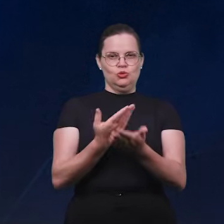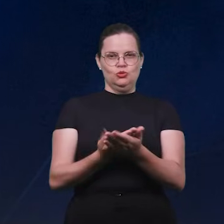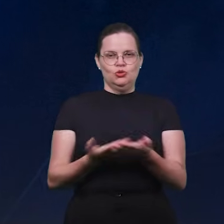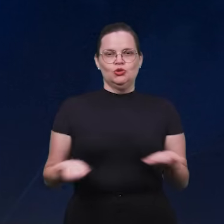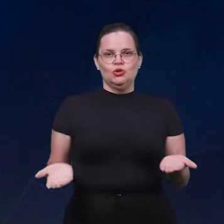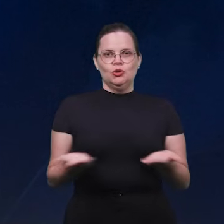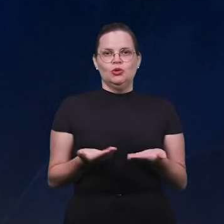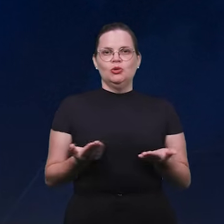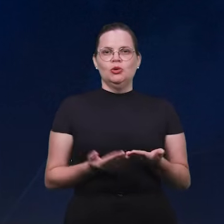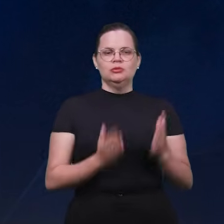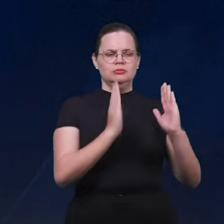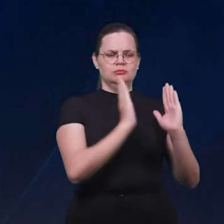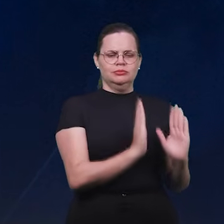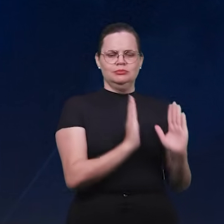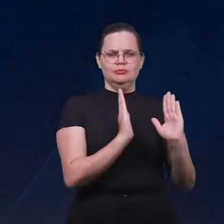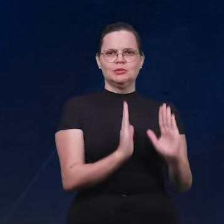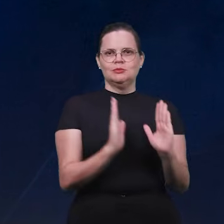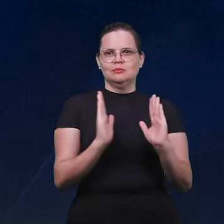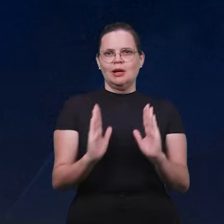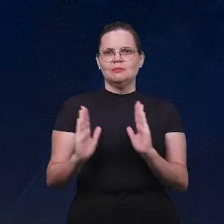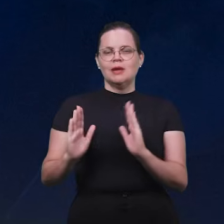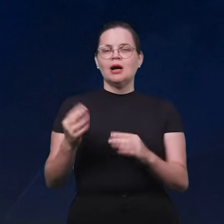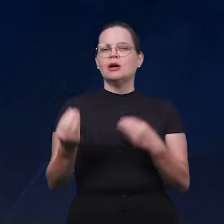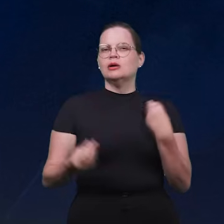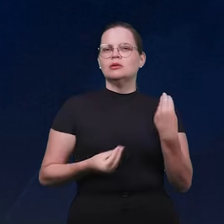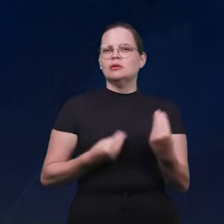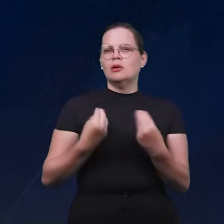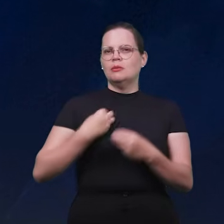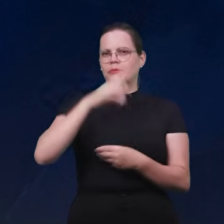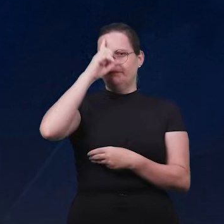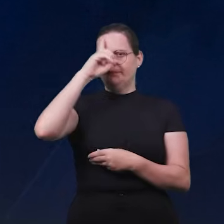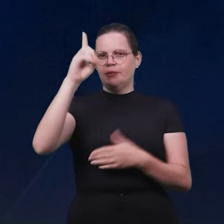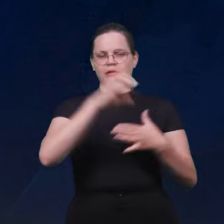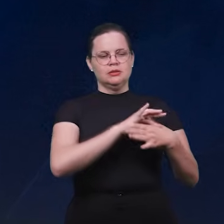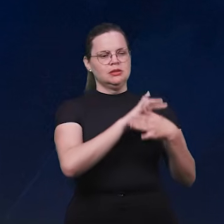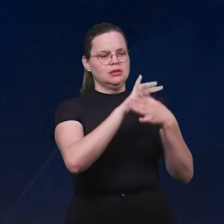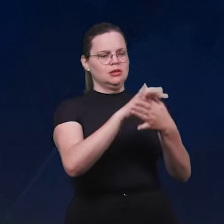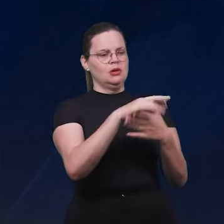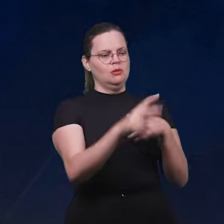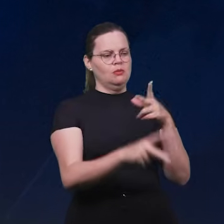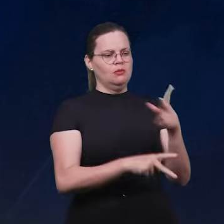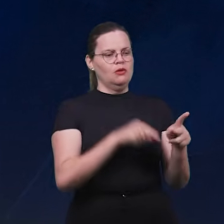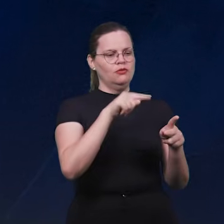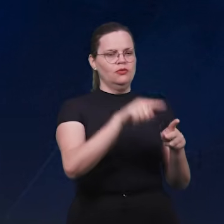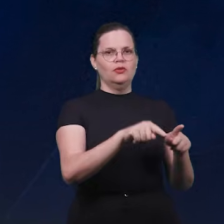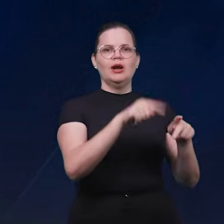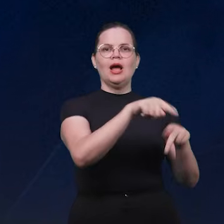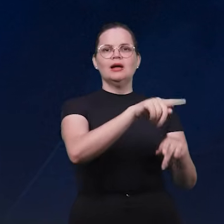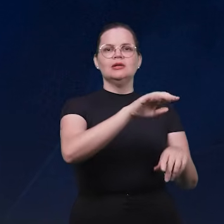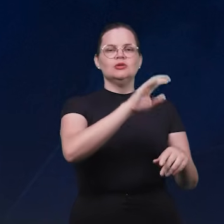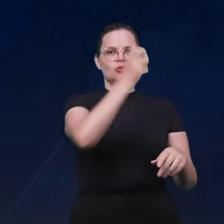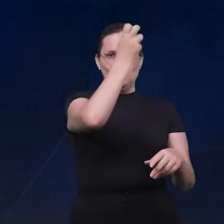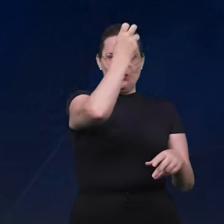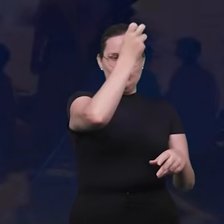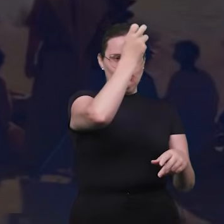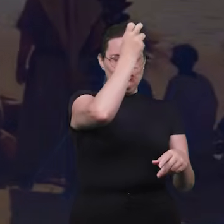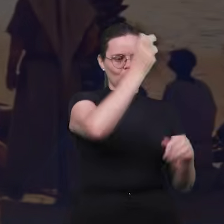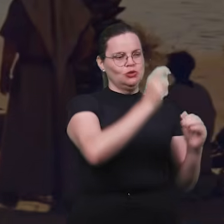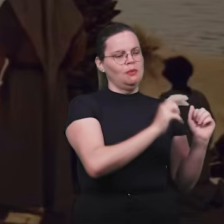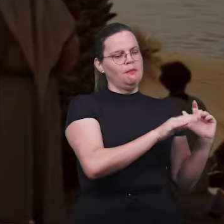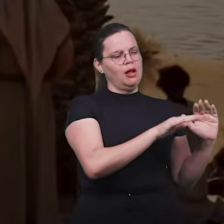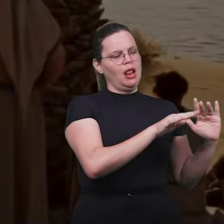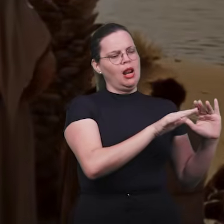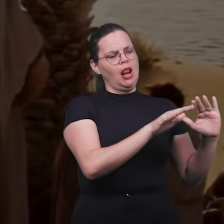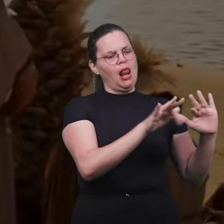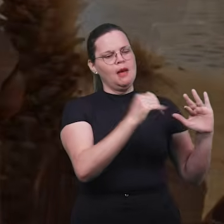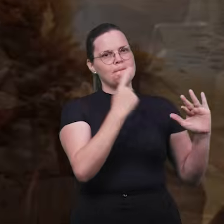hoje, passo a passo, a forma como Deus guiou o seu povo na caminhada desde a sua saída do Egito, passando